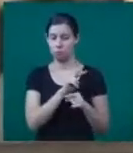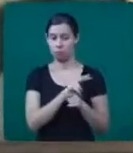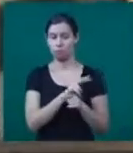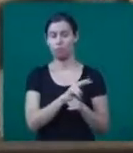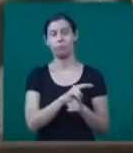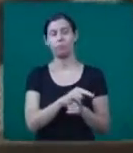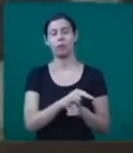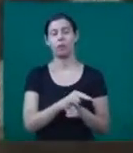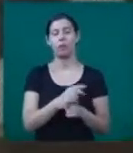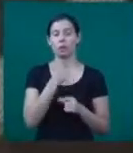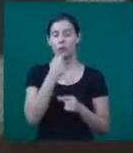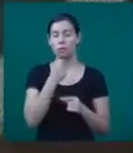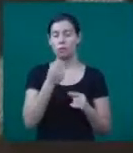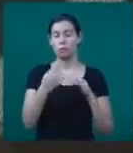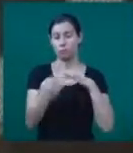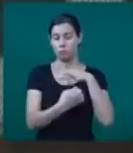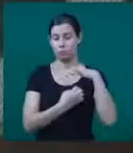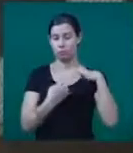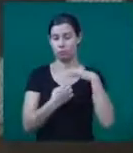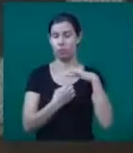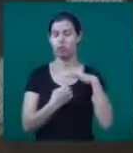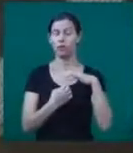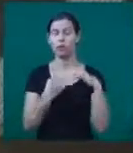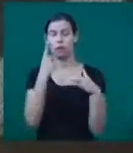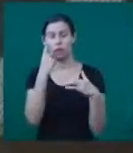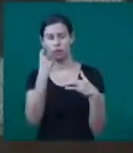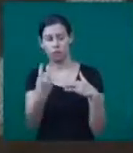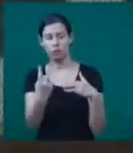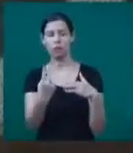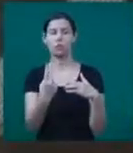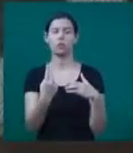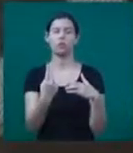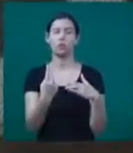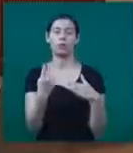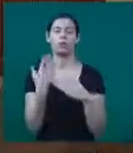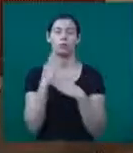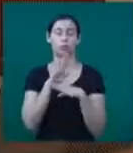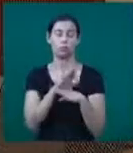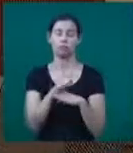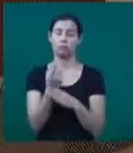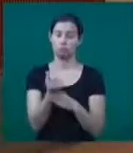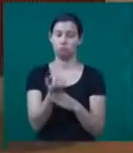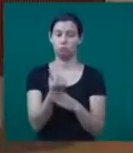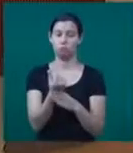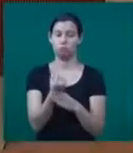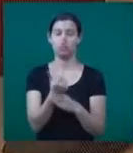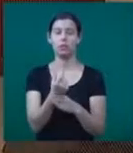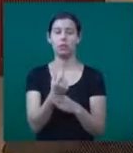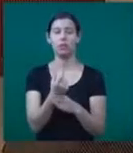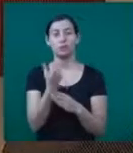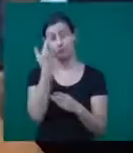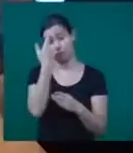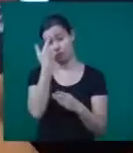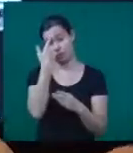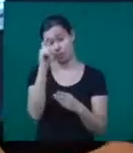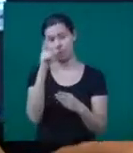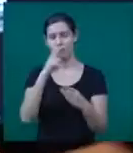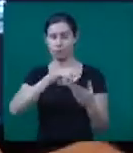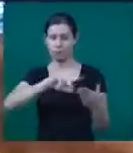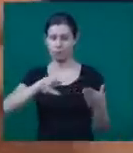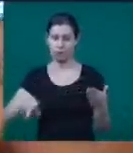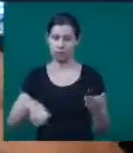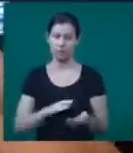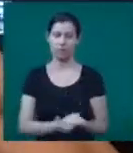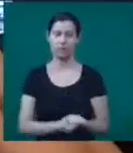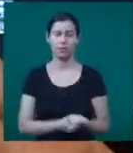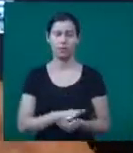que um empresário da cidade se interessou pelo assunto da pesquisa e decidiu investir na criação de outros modelos de capa. A Box